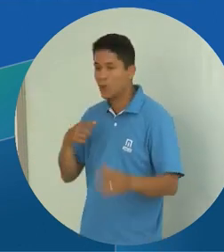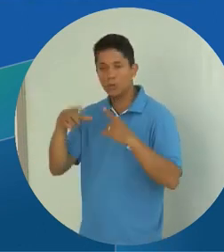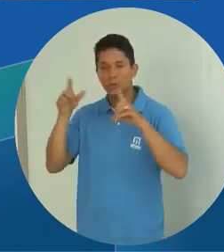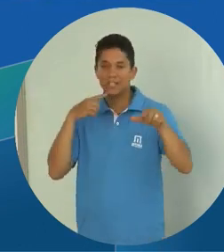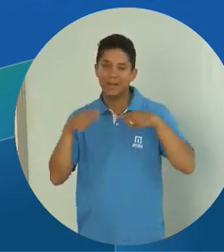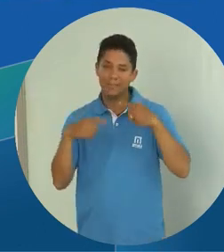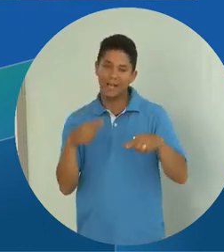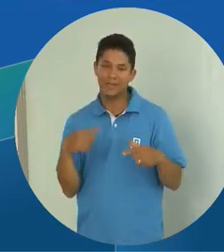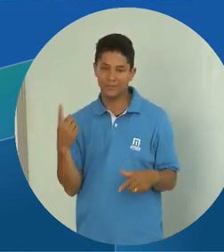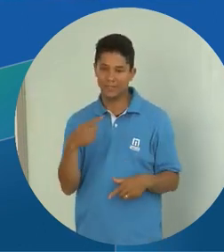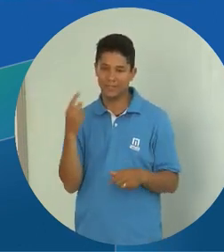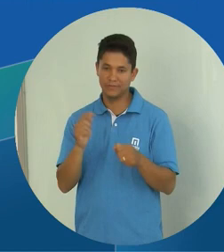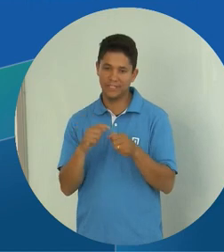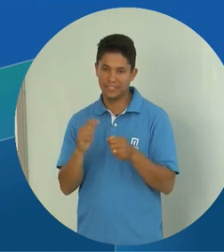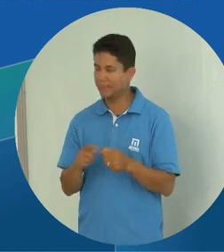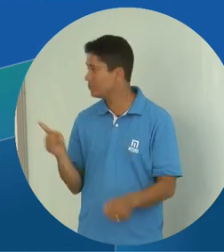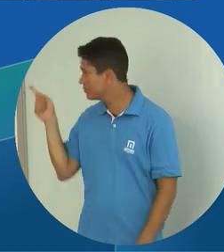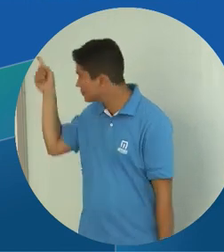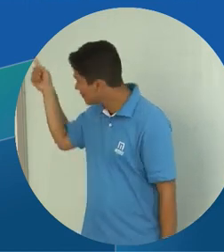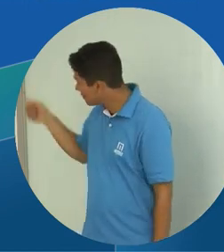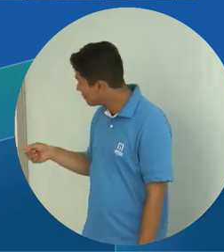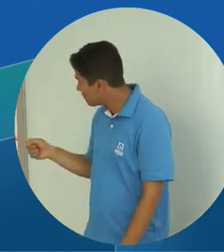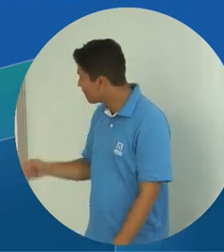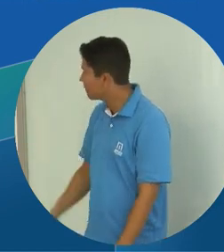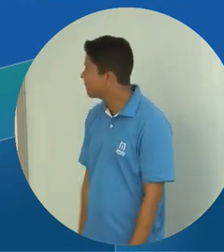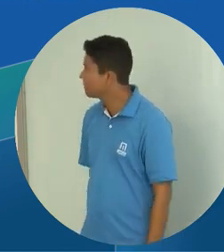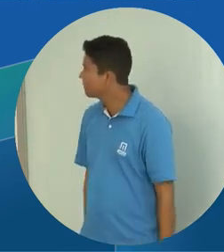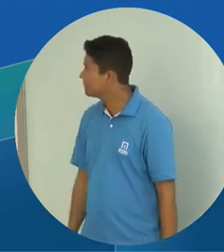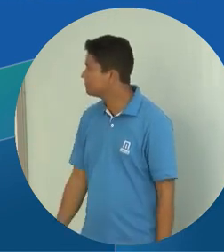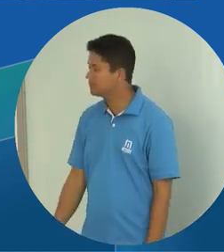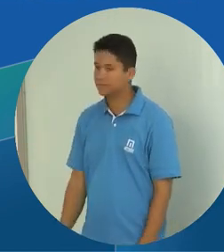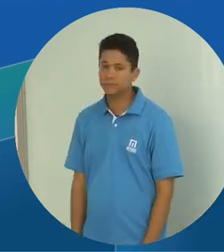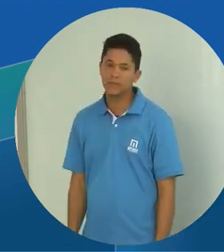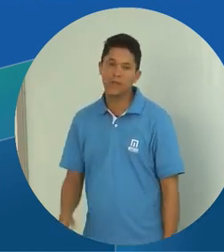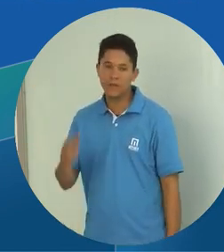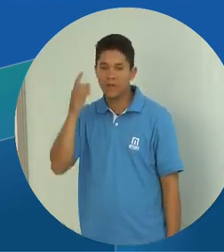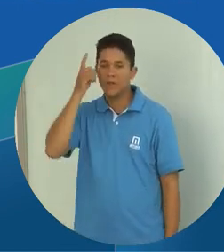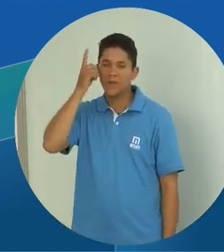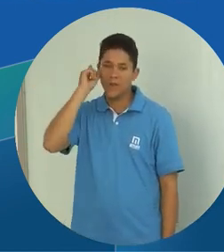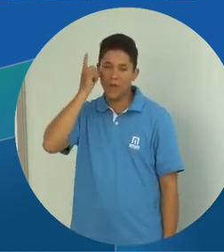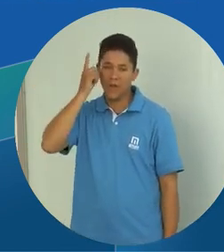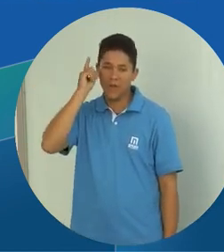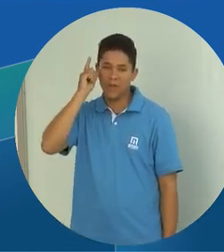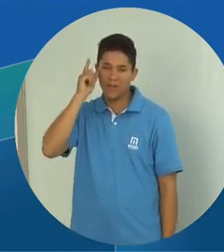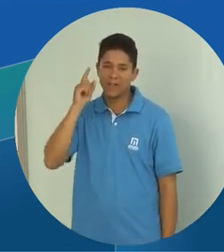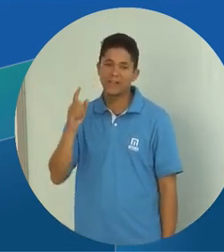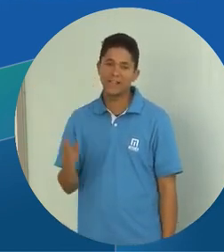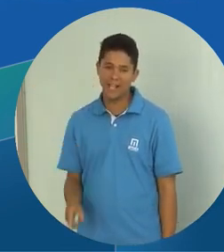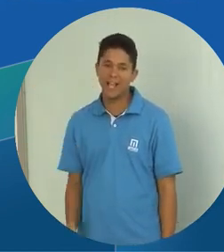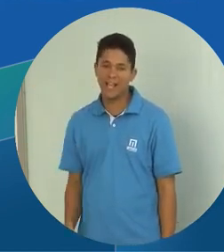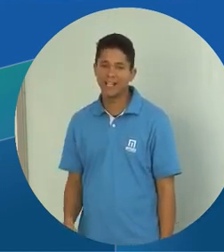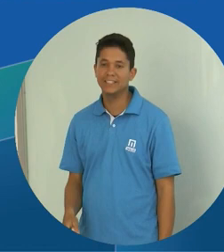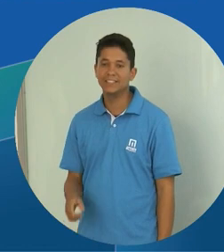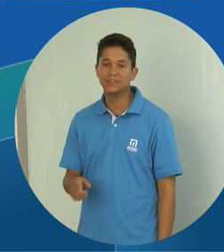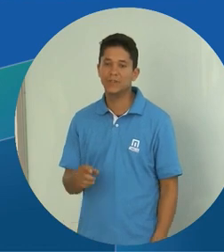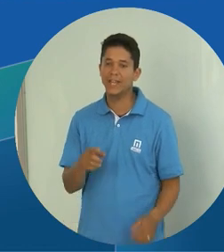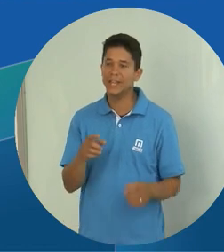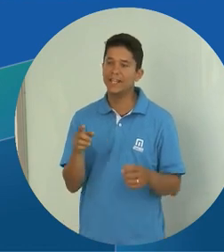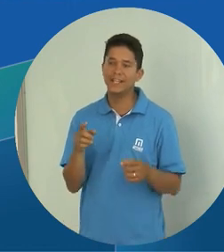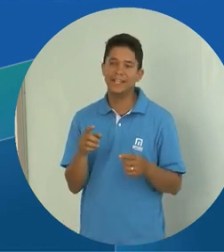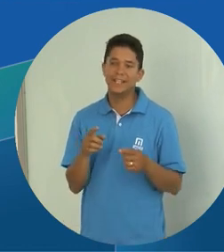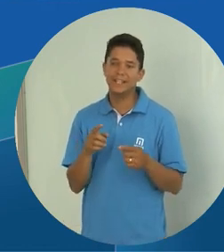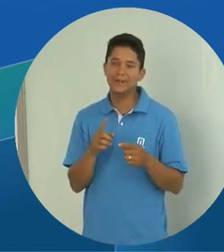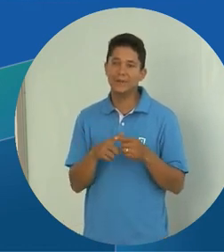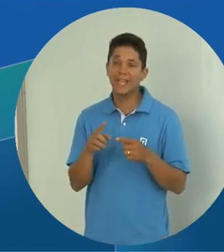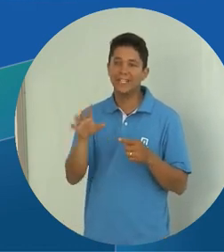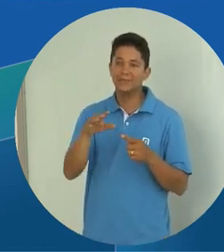estrutural, reforço, né? Ontem a gente falou de reforço estrutural aqui, injeção de resina para selamento de fluxo, injeção